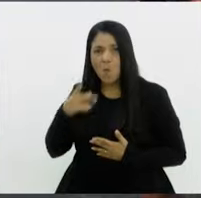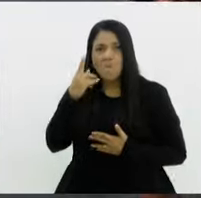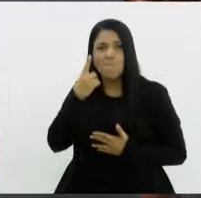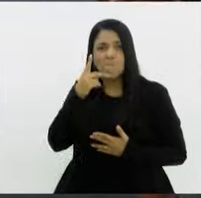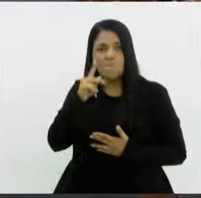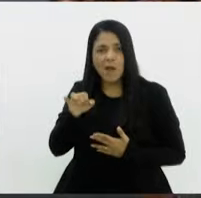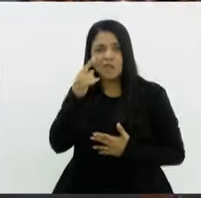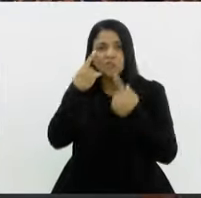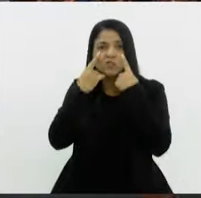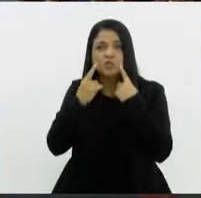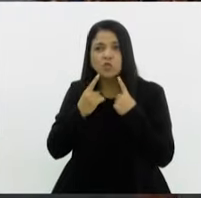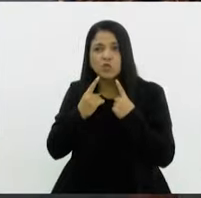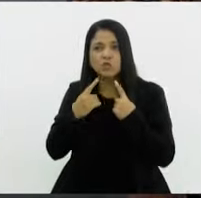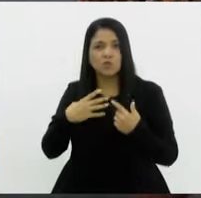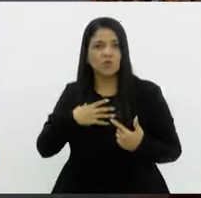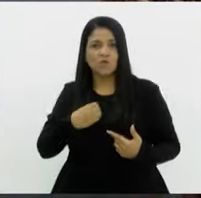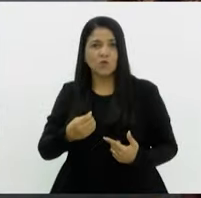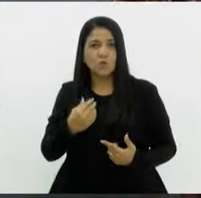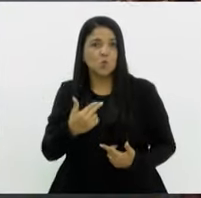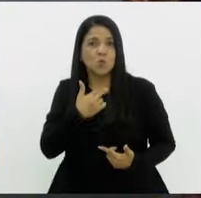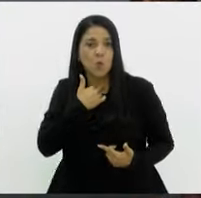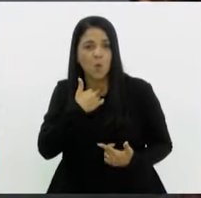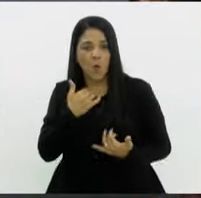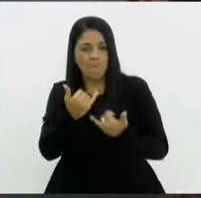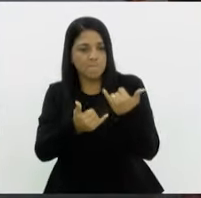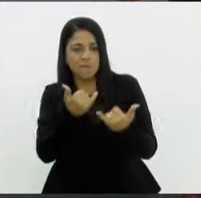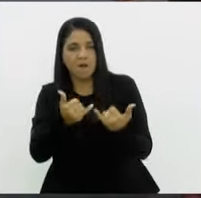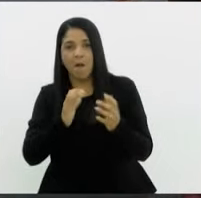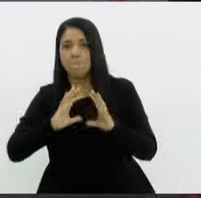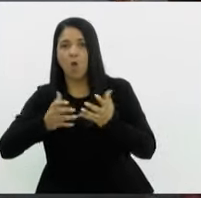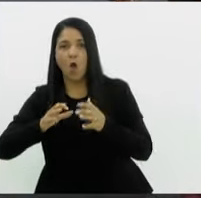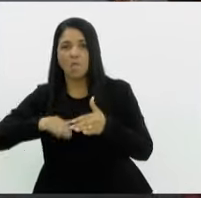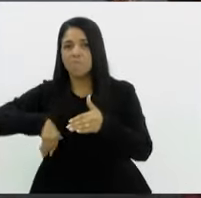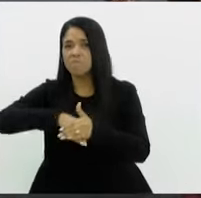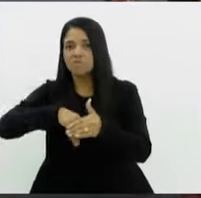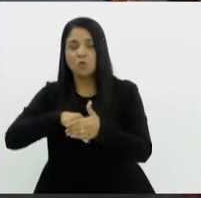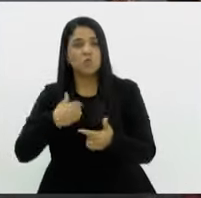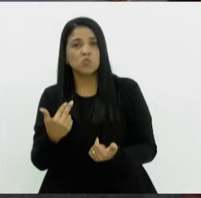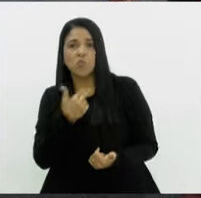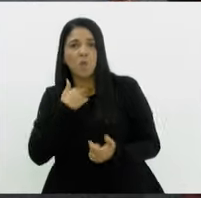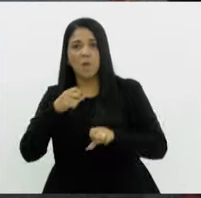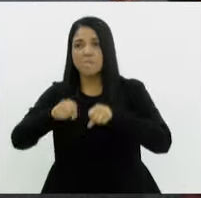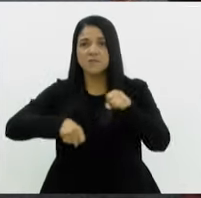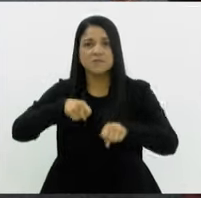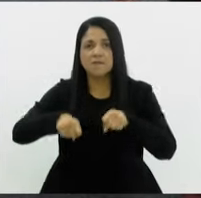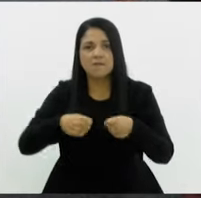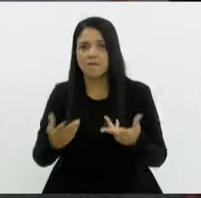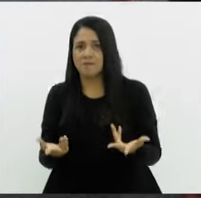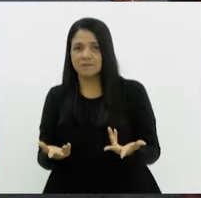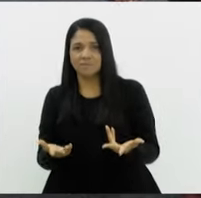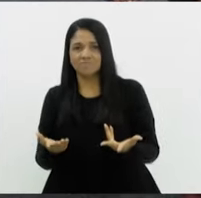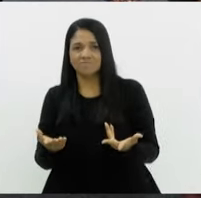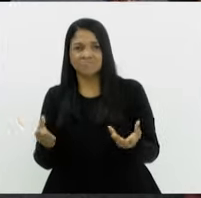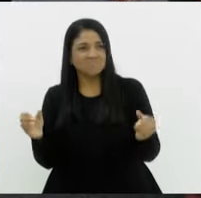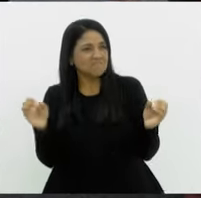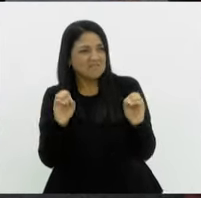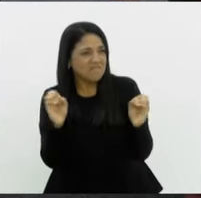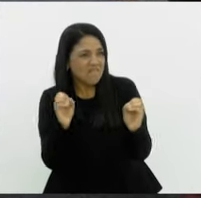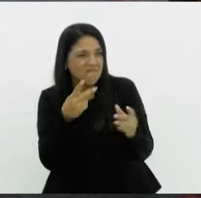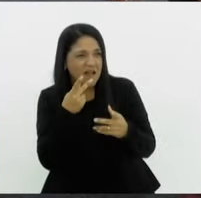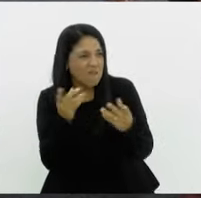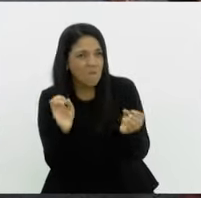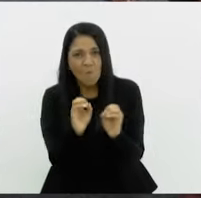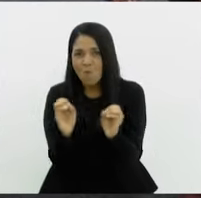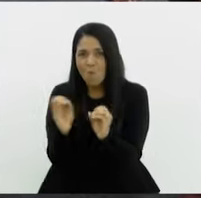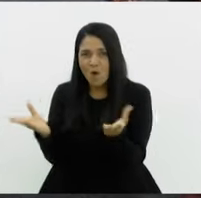que o filho não pode brincar de bola, não pode andar de bicicleta. E aí, ninguém fala isso? Eu